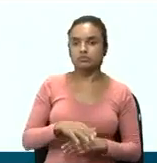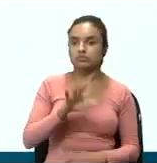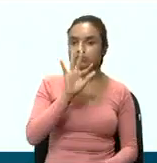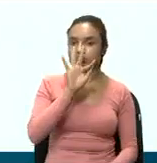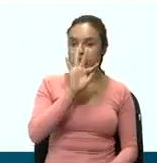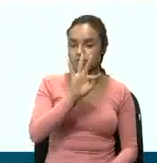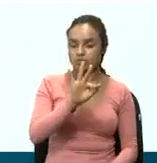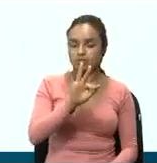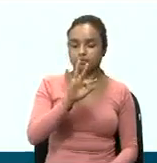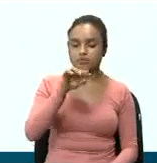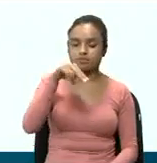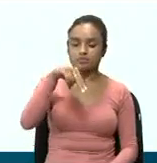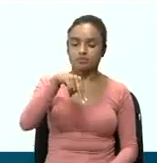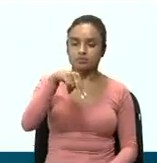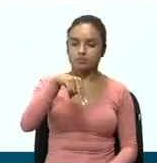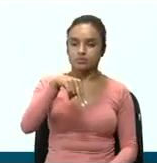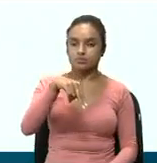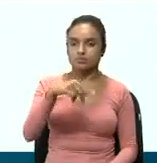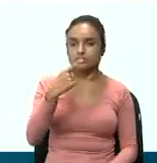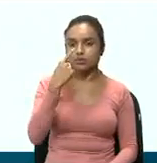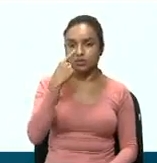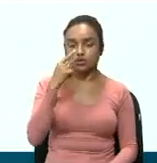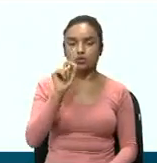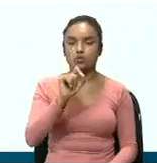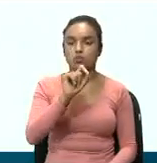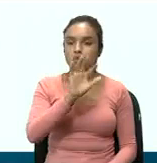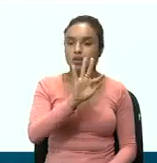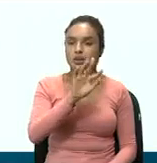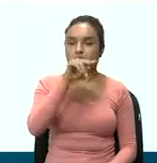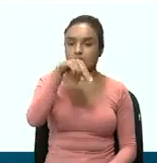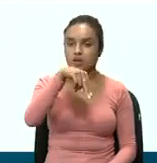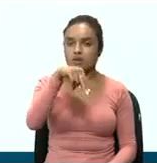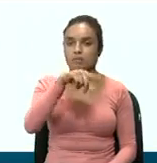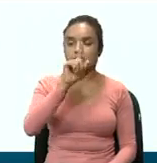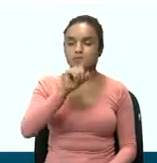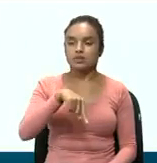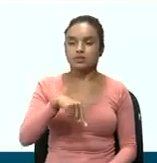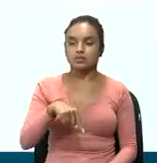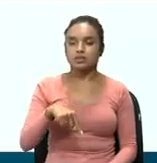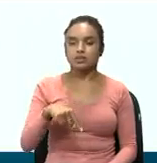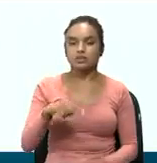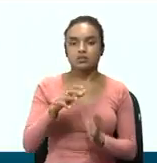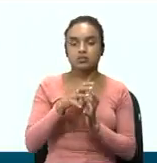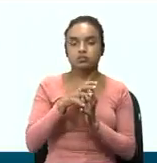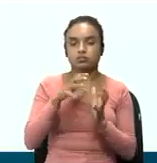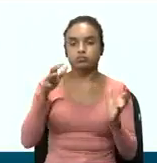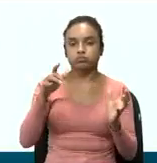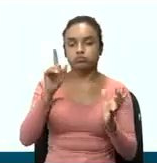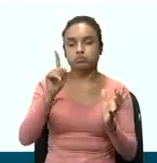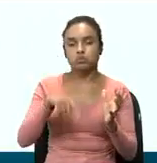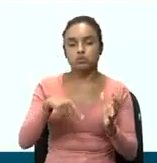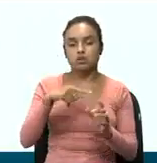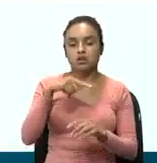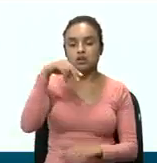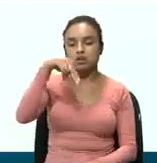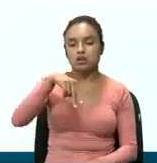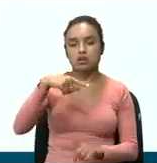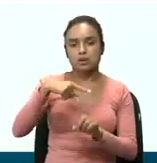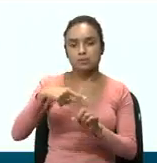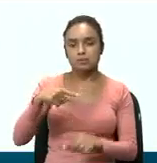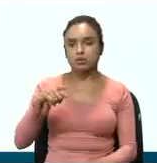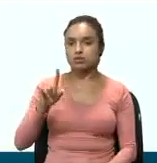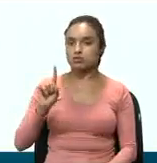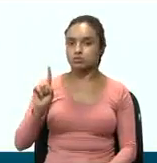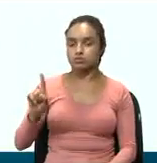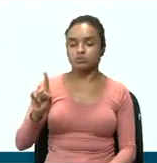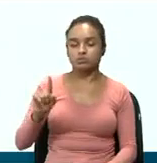de n, a imagem de n, é maior que a imagem de n mais 1. E